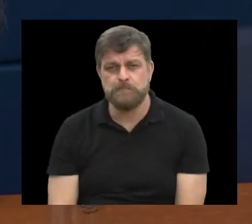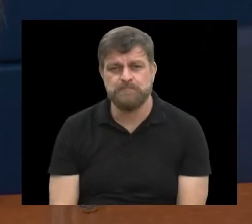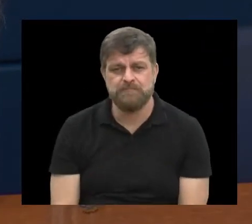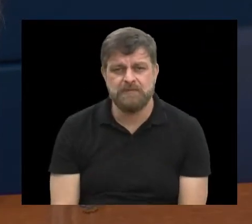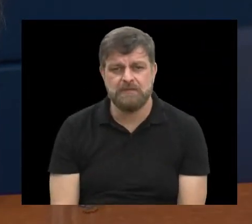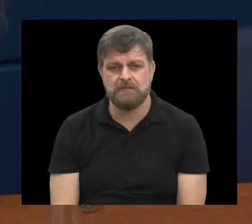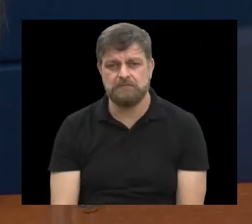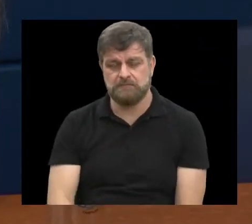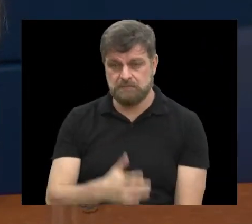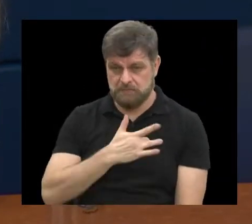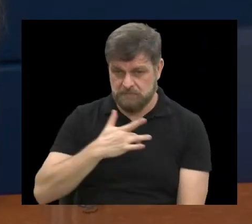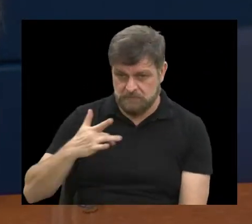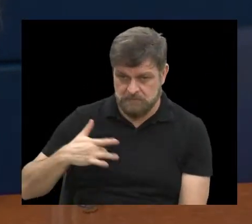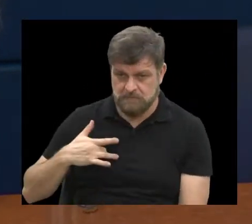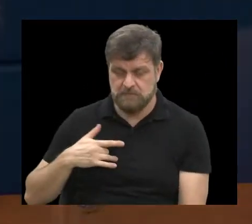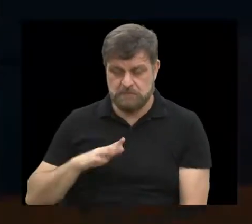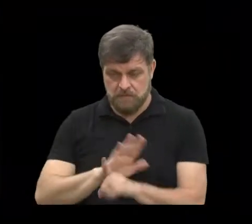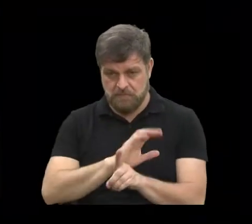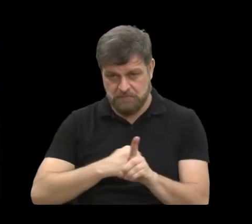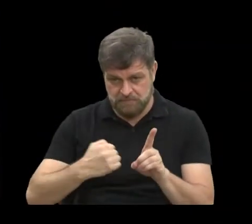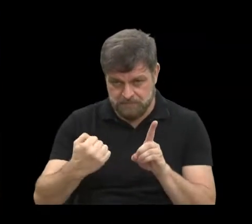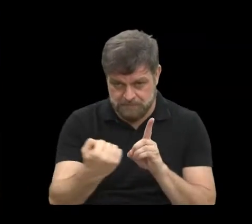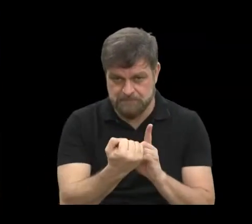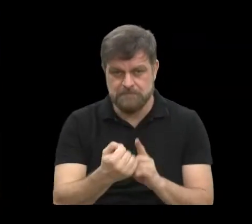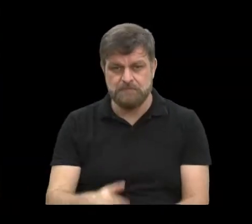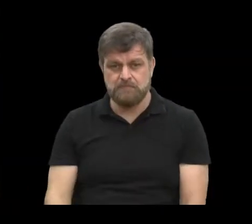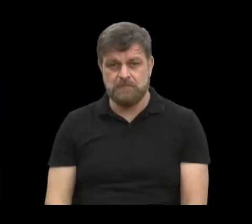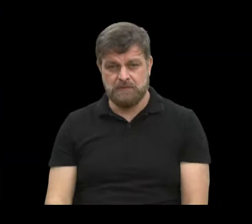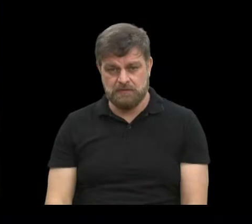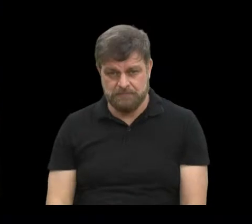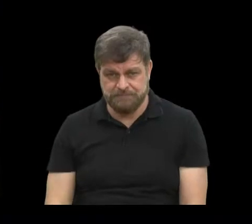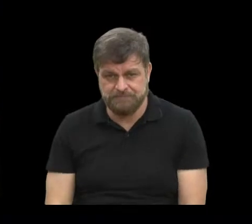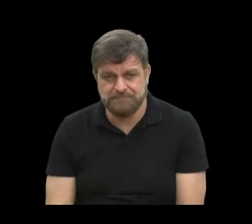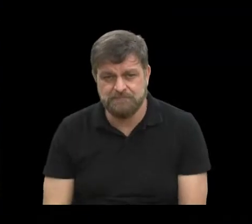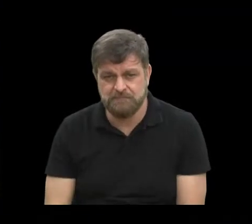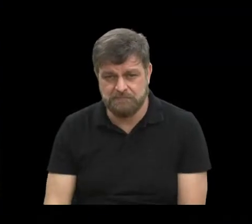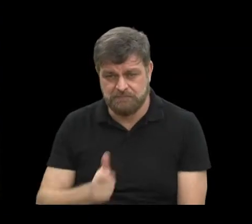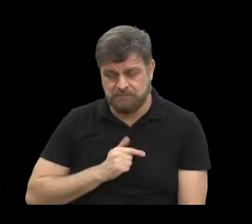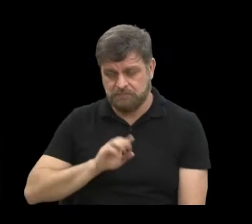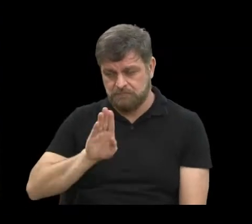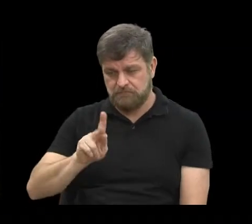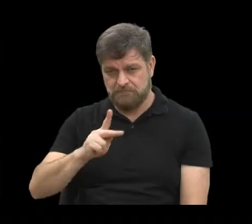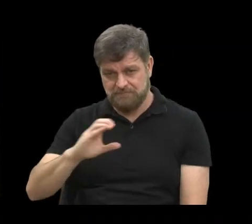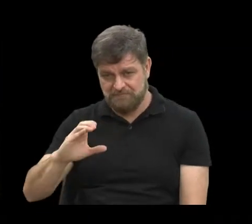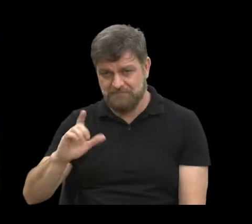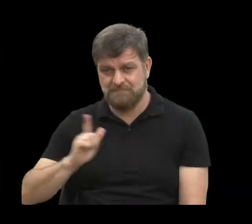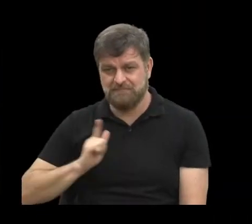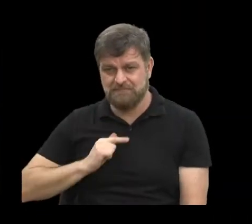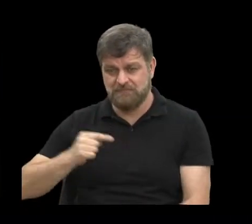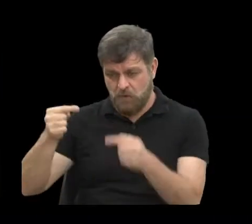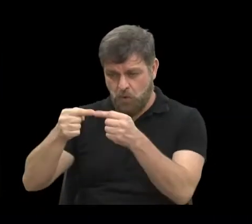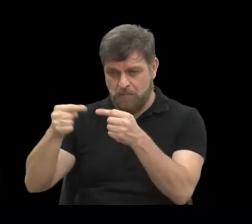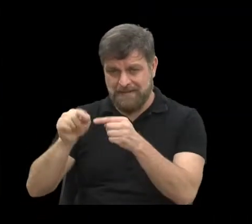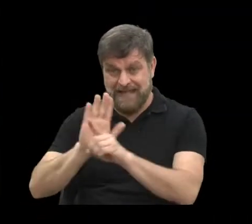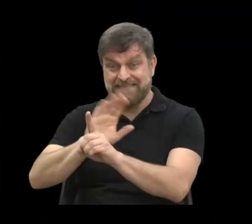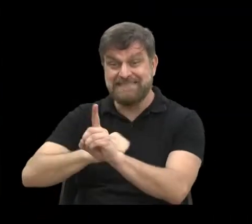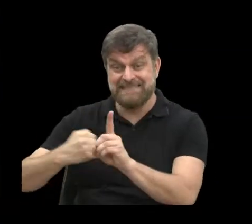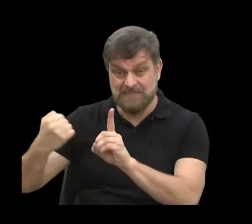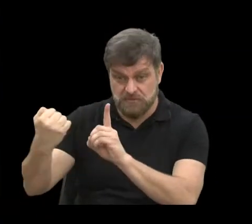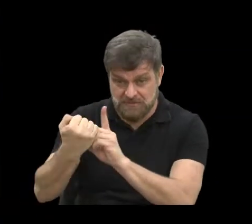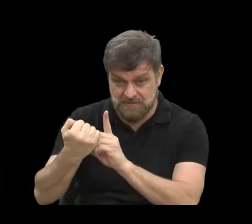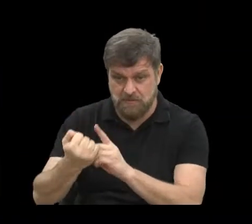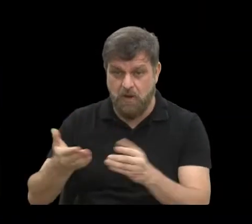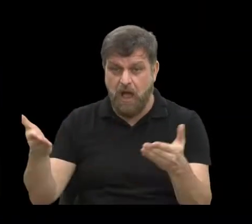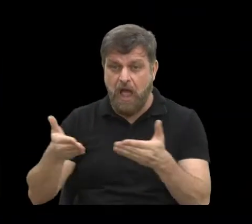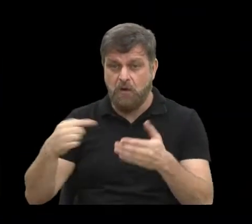Social. Saúde, Previdência e Assistência, né? Então, o BPC estava aqui na nossa caixinha da Assistência Social. E a